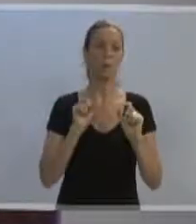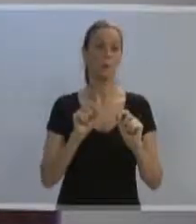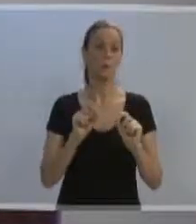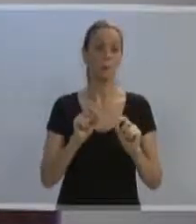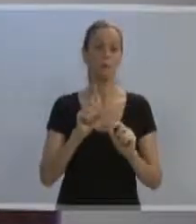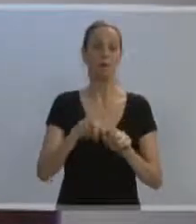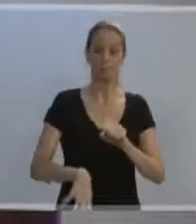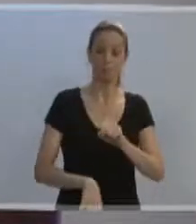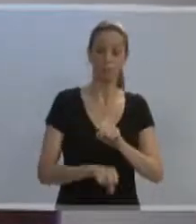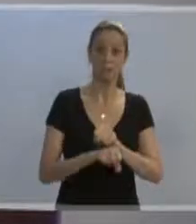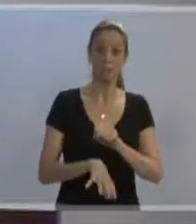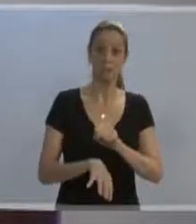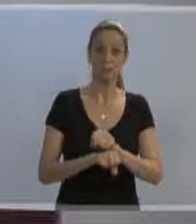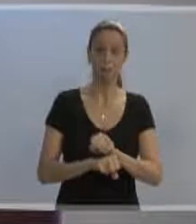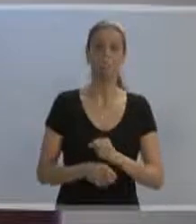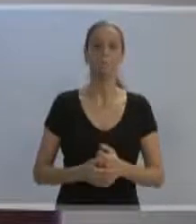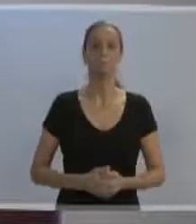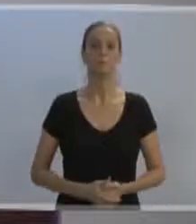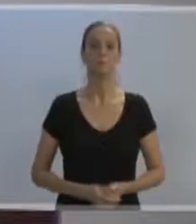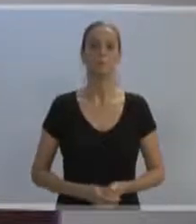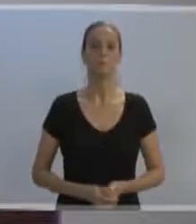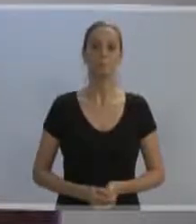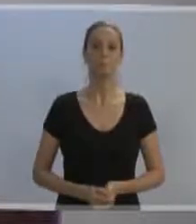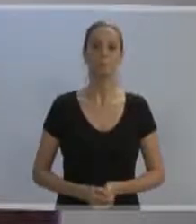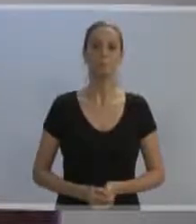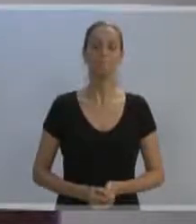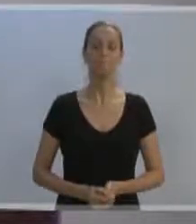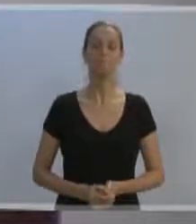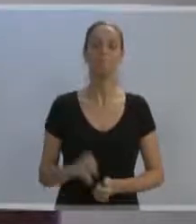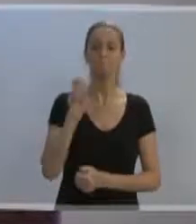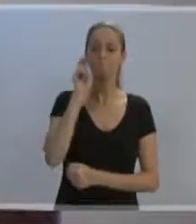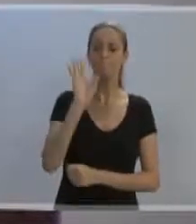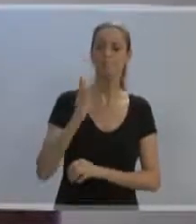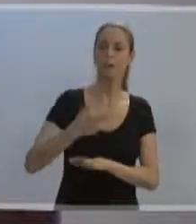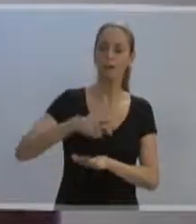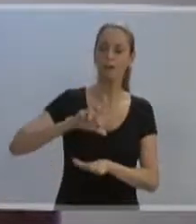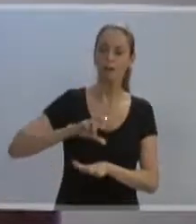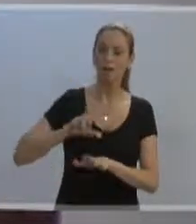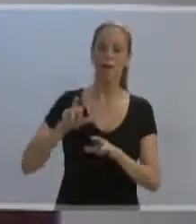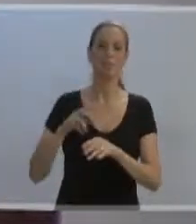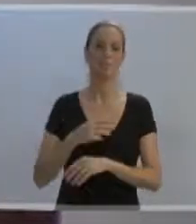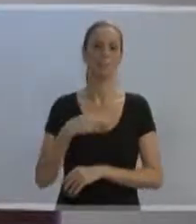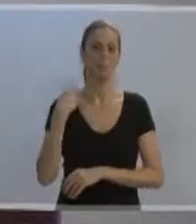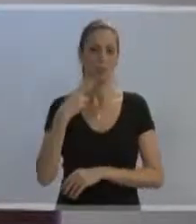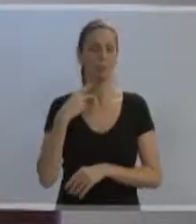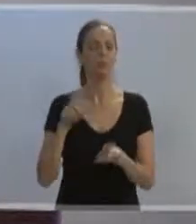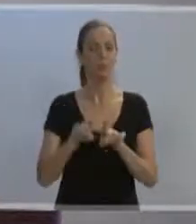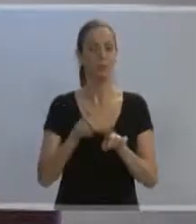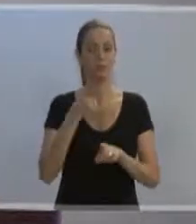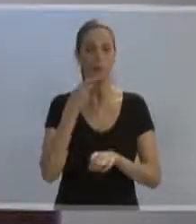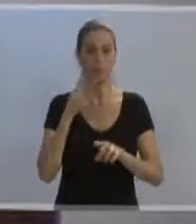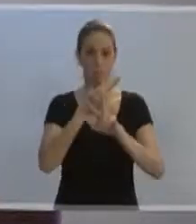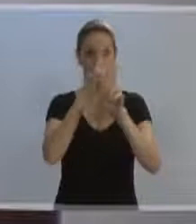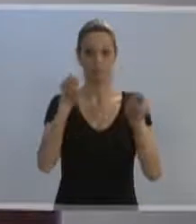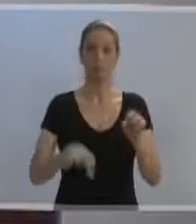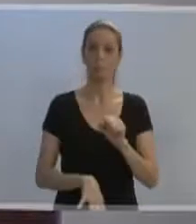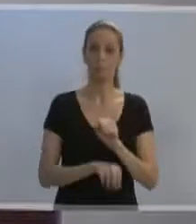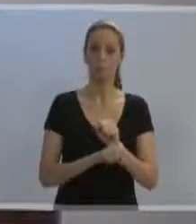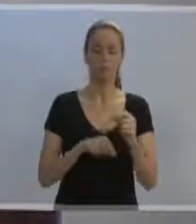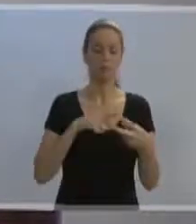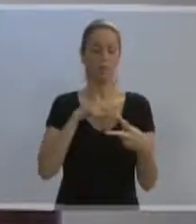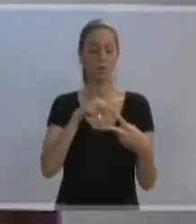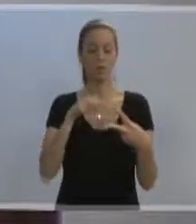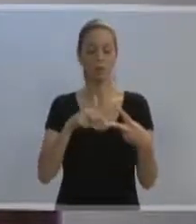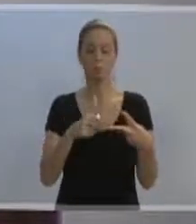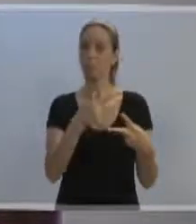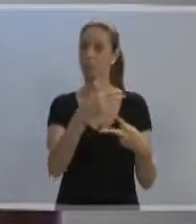seterb e eu fiquei alguns colegas trouxeram um tema que eu na verdade com relação ao seterb tem dois pontos que eu gostaria